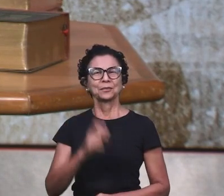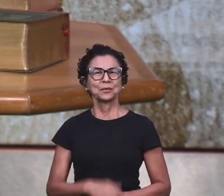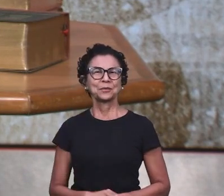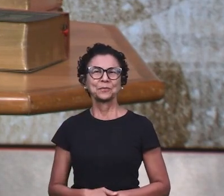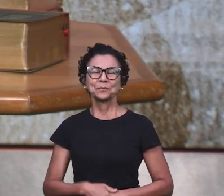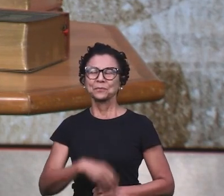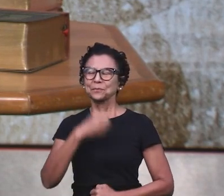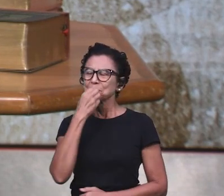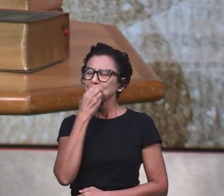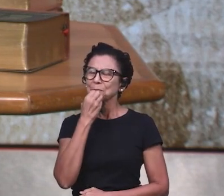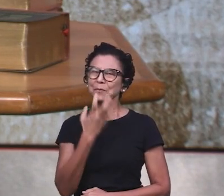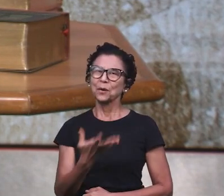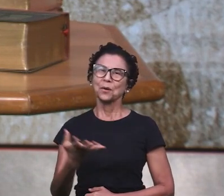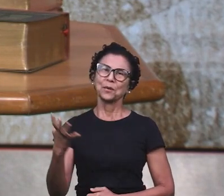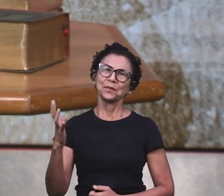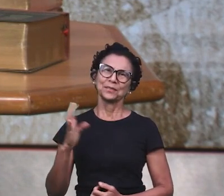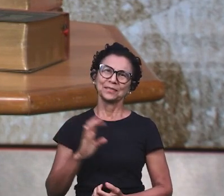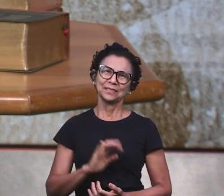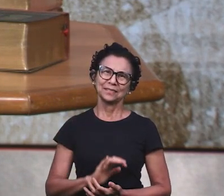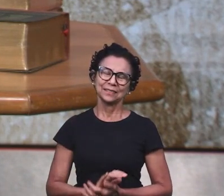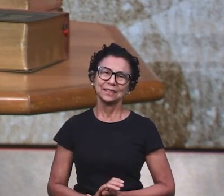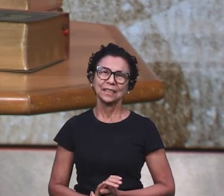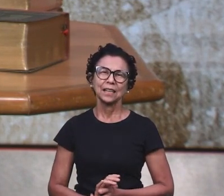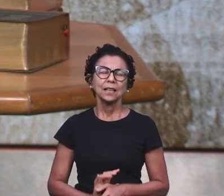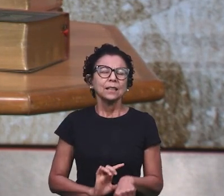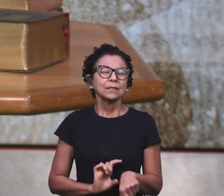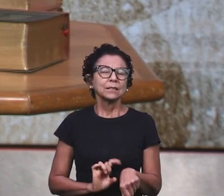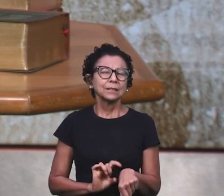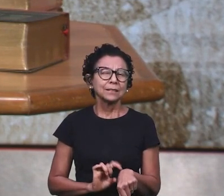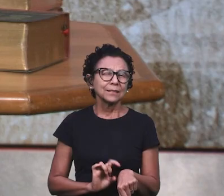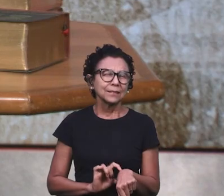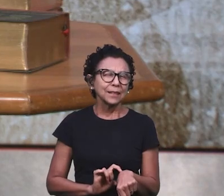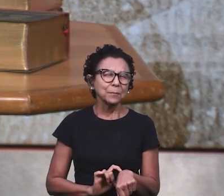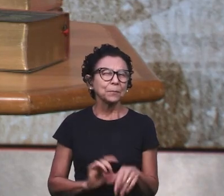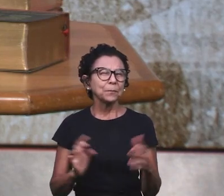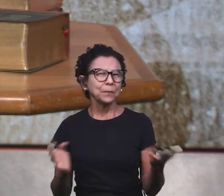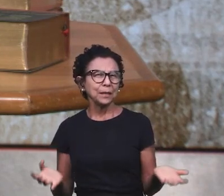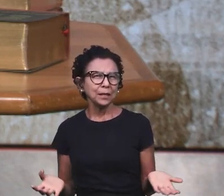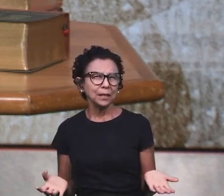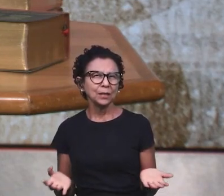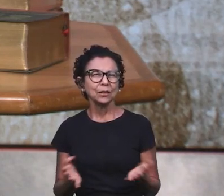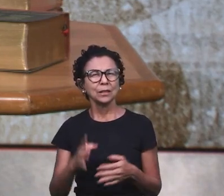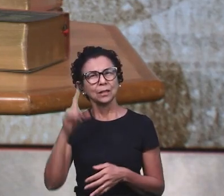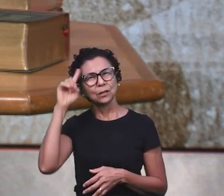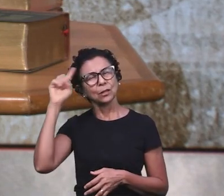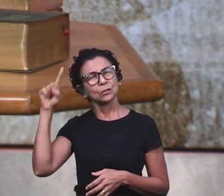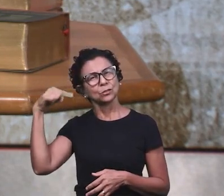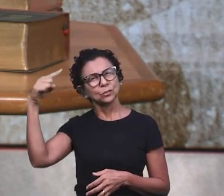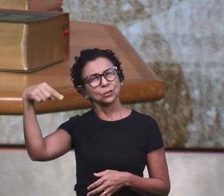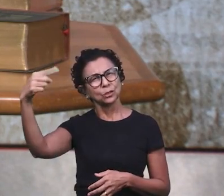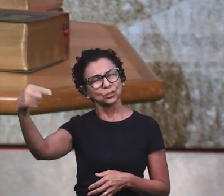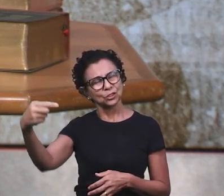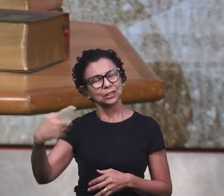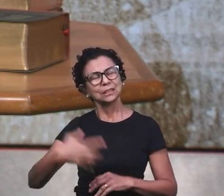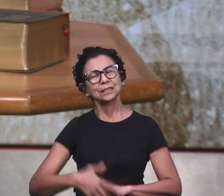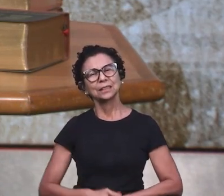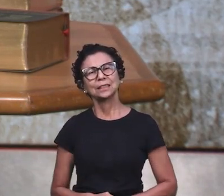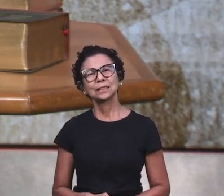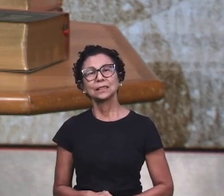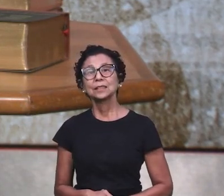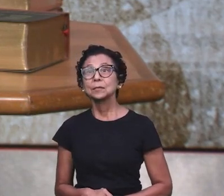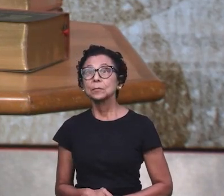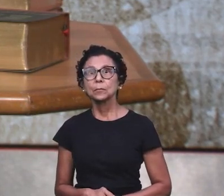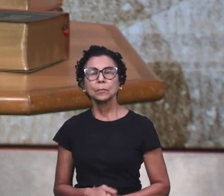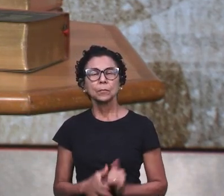coisa boa é nós reservarmos o tempo da nossa rotina, do nosso dia, para nos dedicarmos